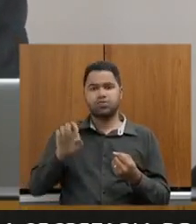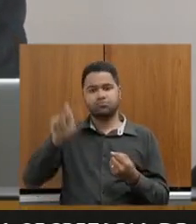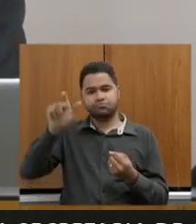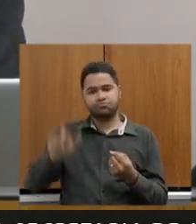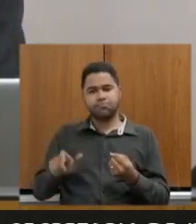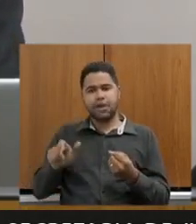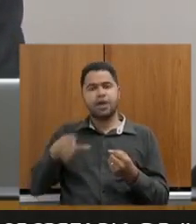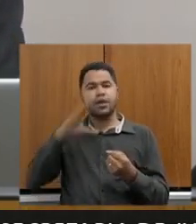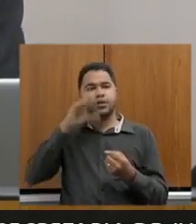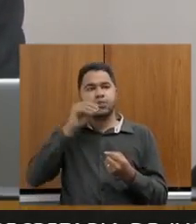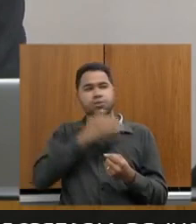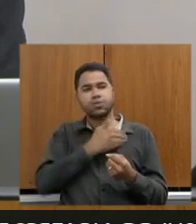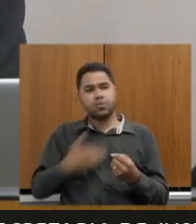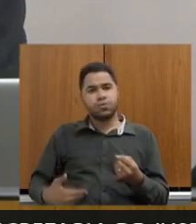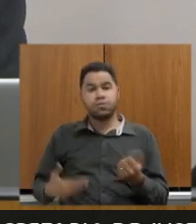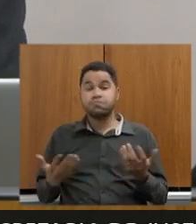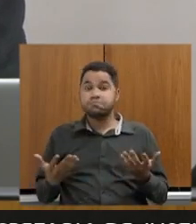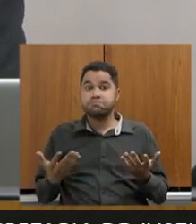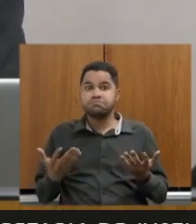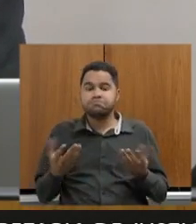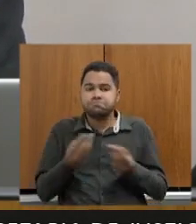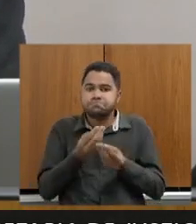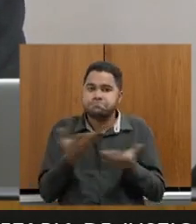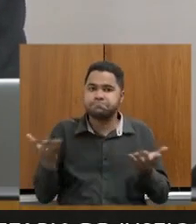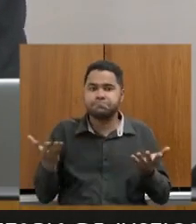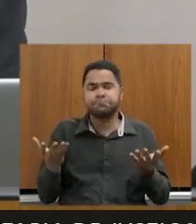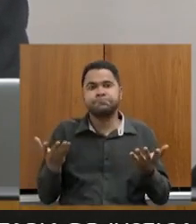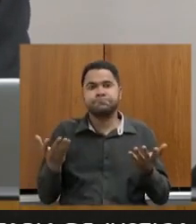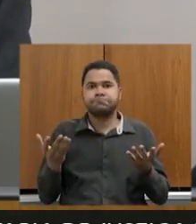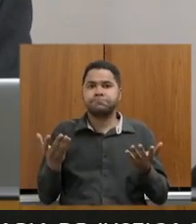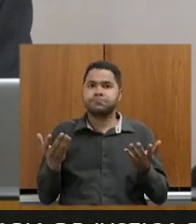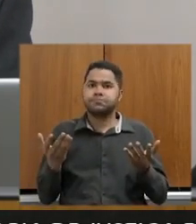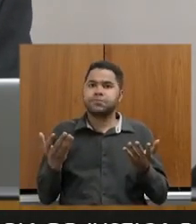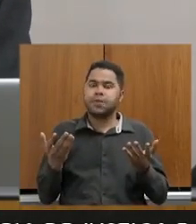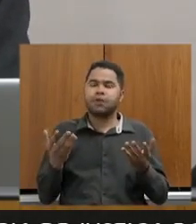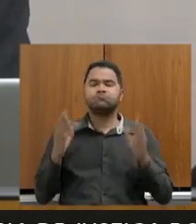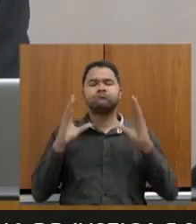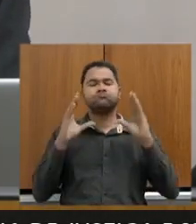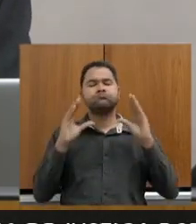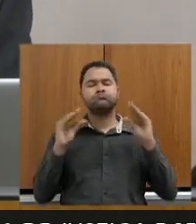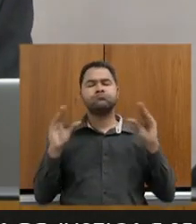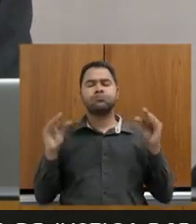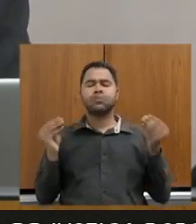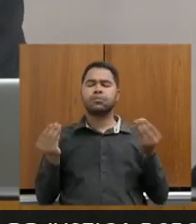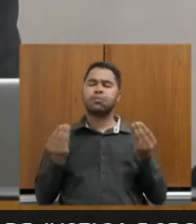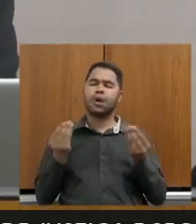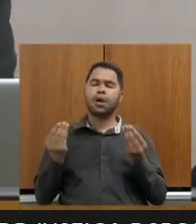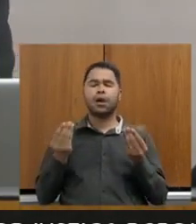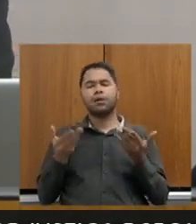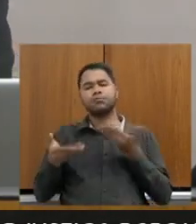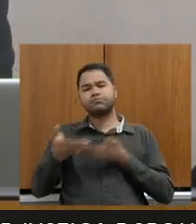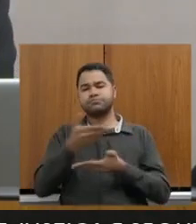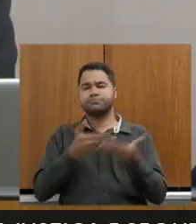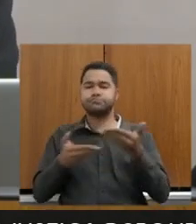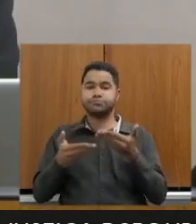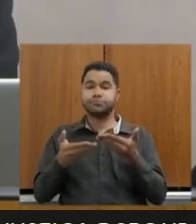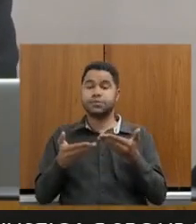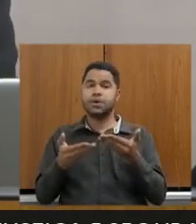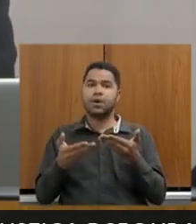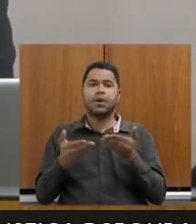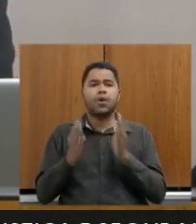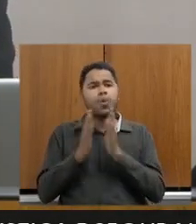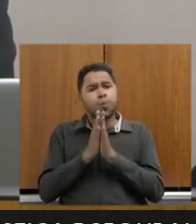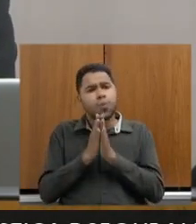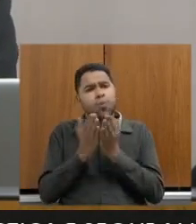por isso para mim isso é que nos trazer a certa uma certa tranquilidade lidar com o senhor com essa matéria O